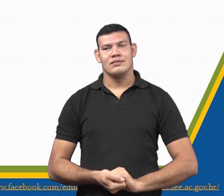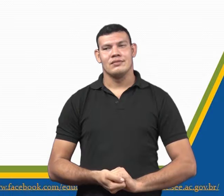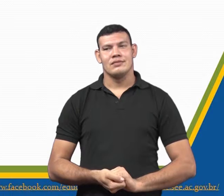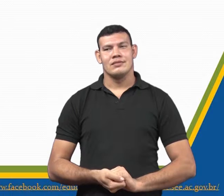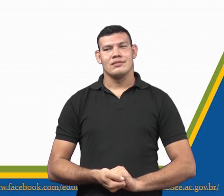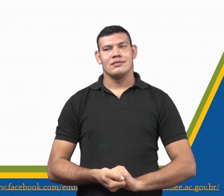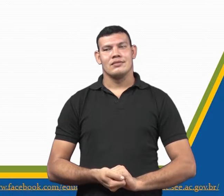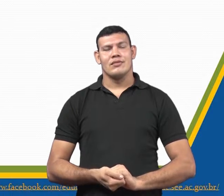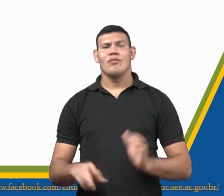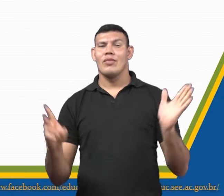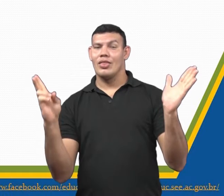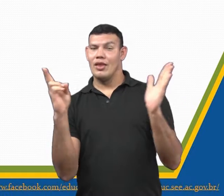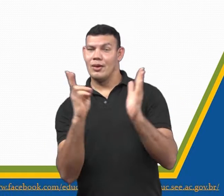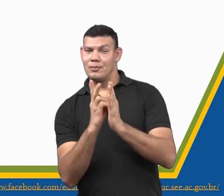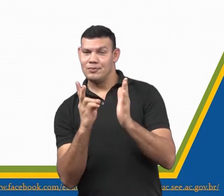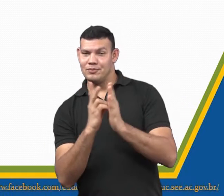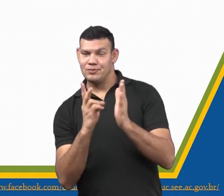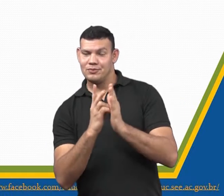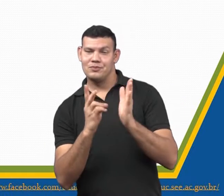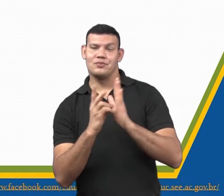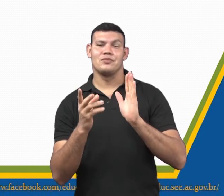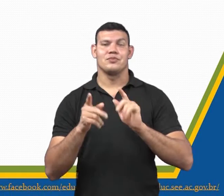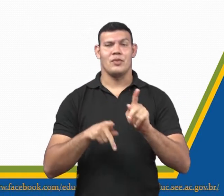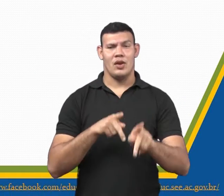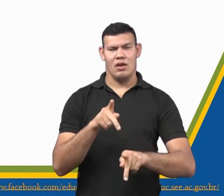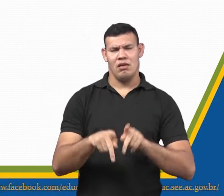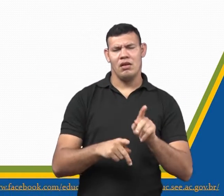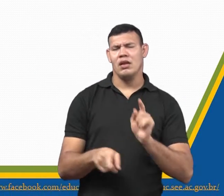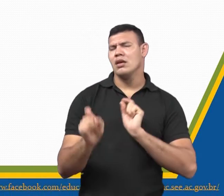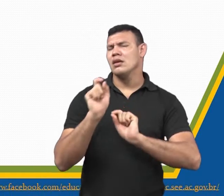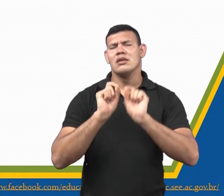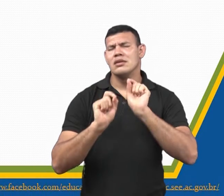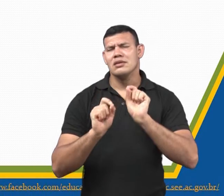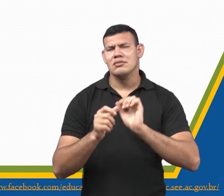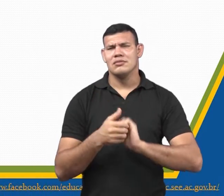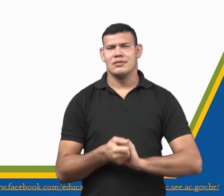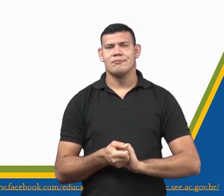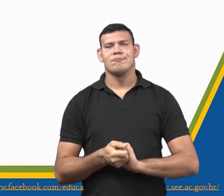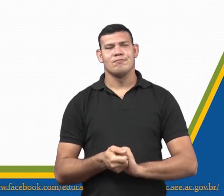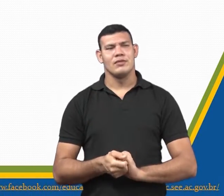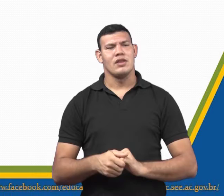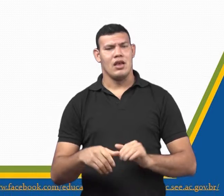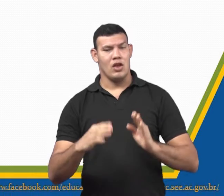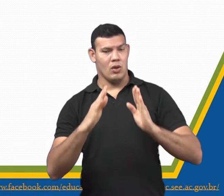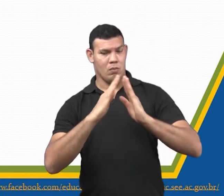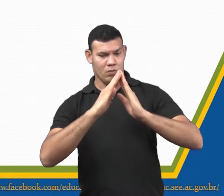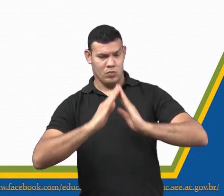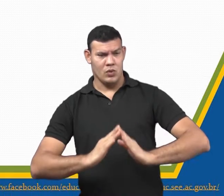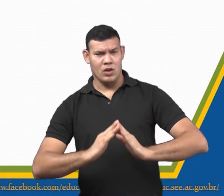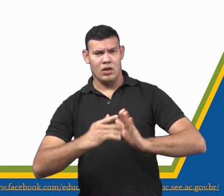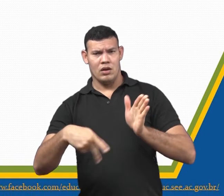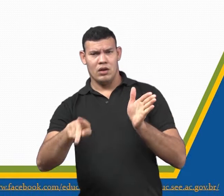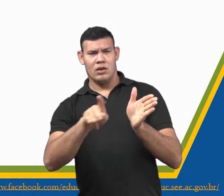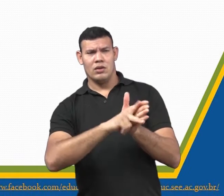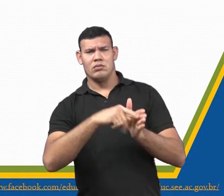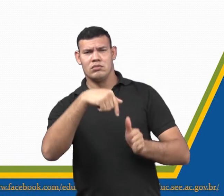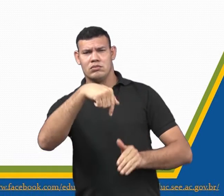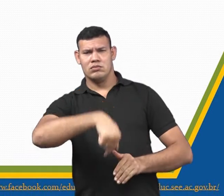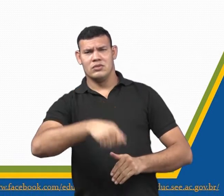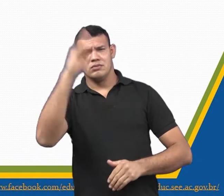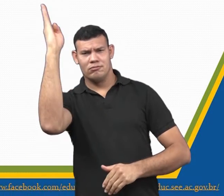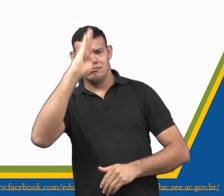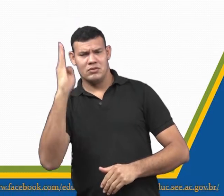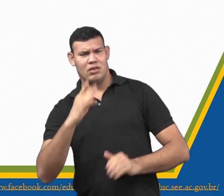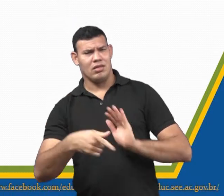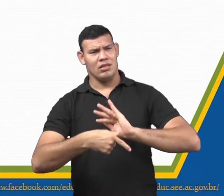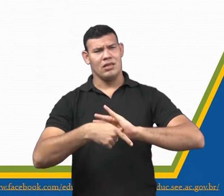Vamos falar sobre os povos indígenas. Quem eram eles? Eram os povos nativos que habitavam o Brasil antes da